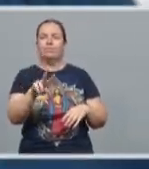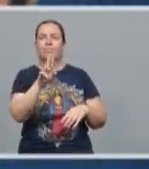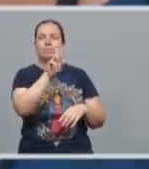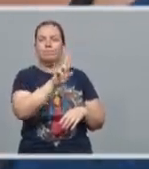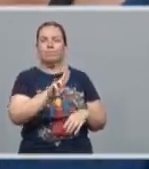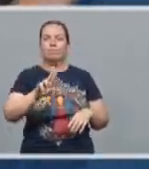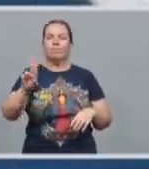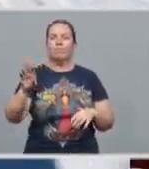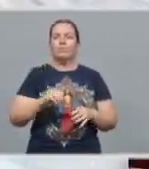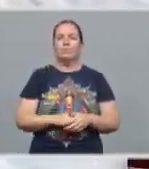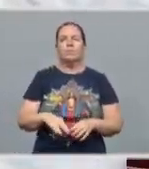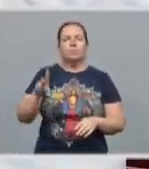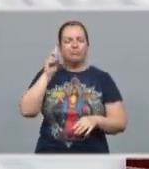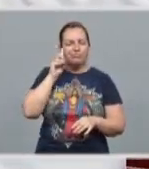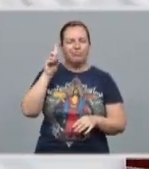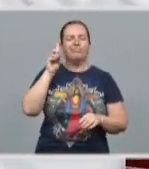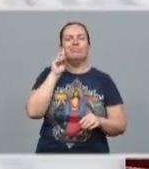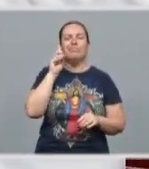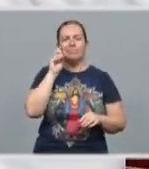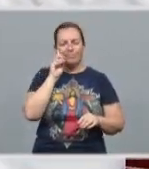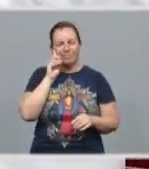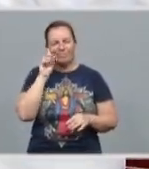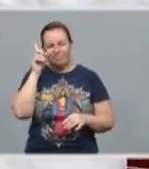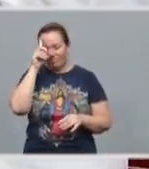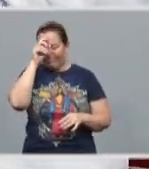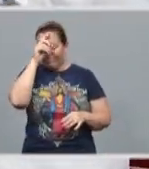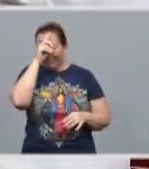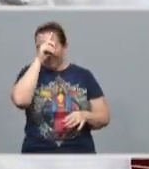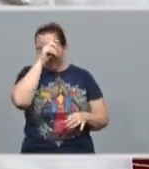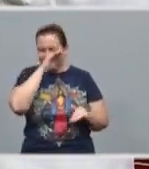São dias tão difíceis e